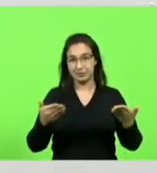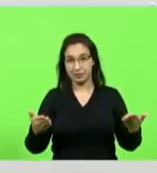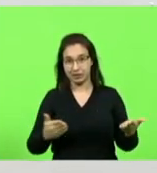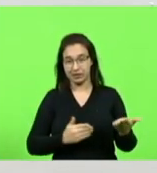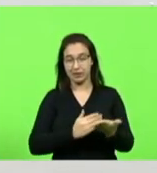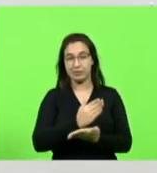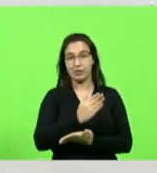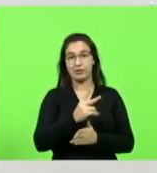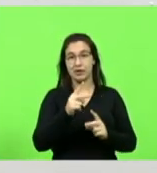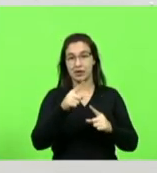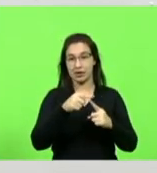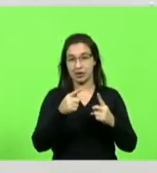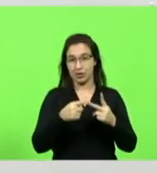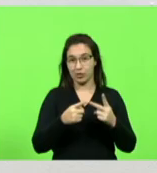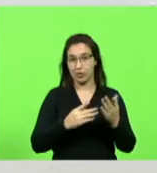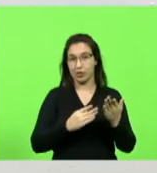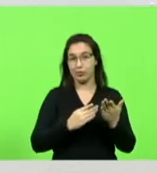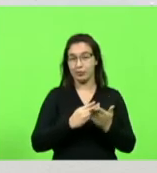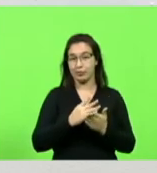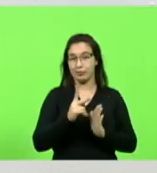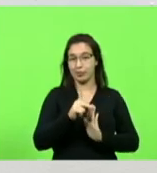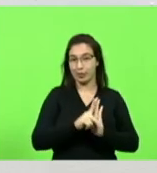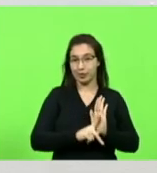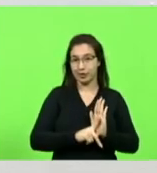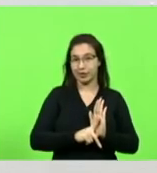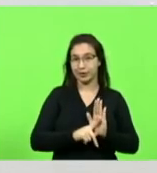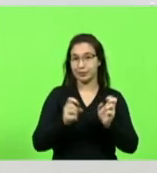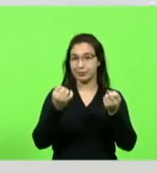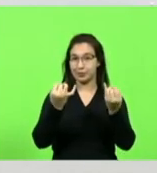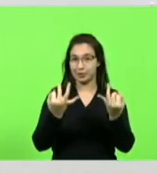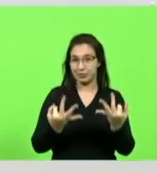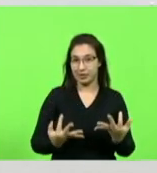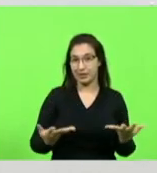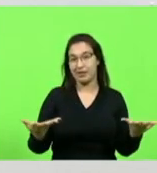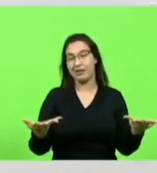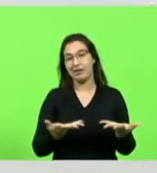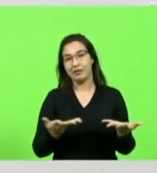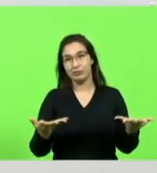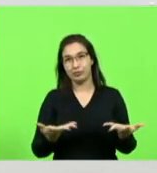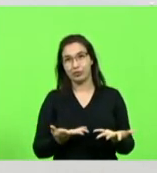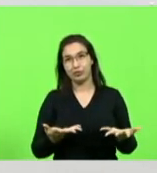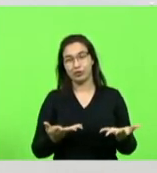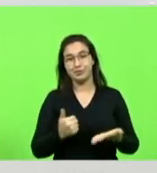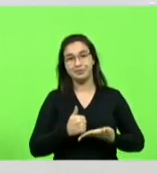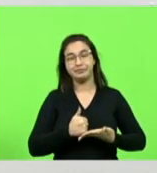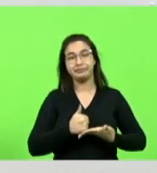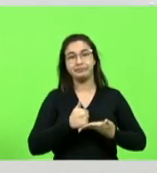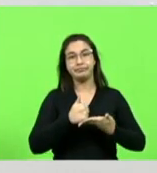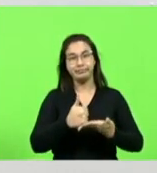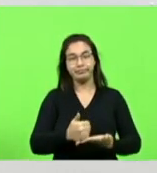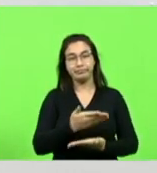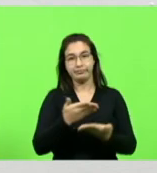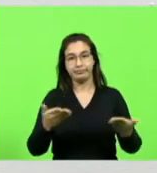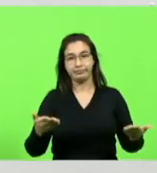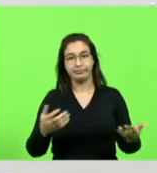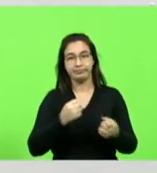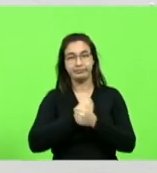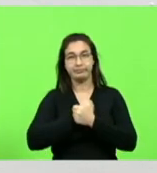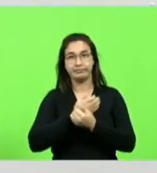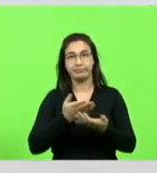dois projetos que aqui hoje relatei e citei o apoio aqui dos colegas. Um grande abraço.